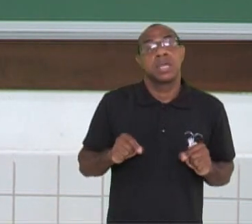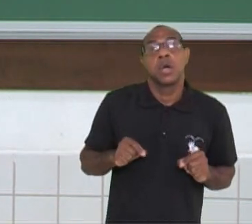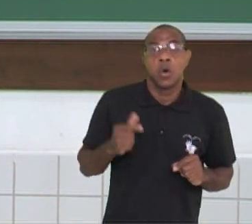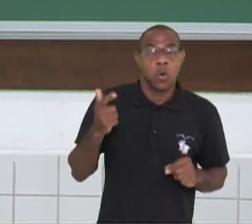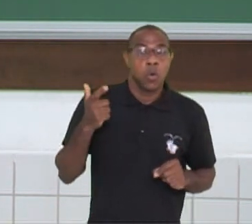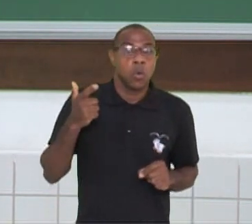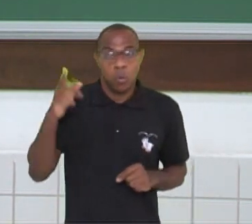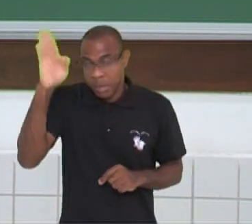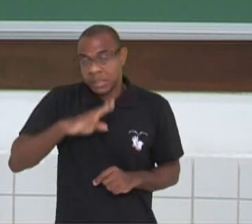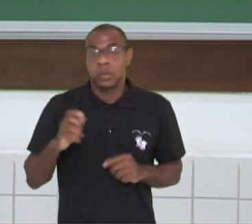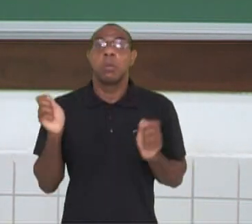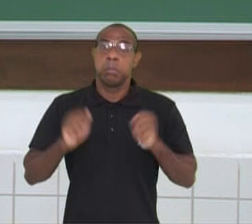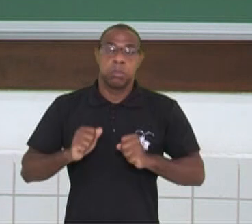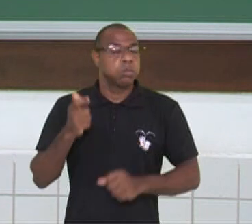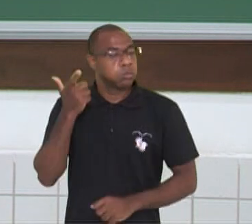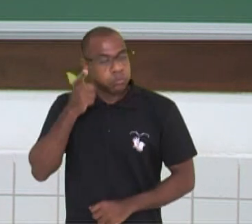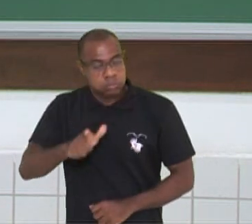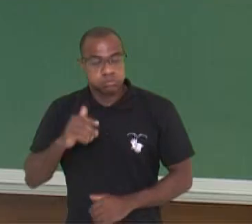crescer, progredir.